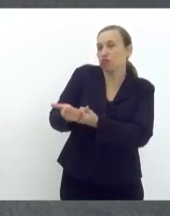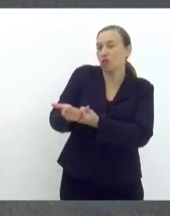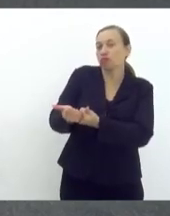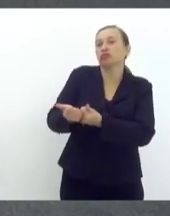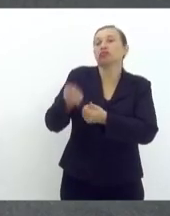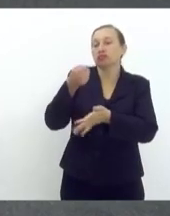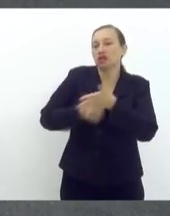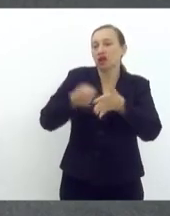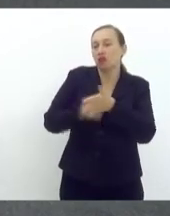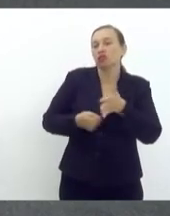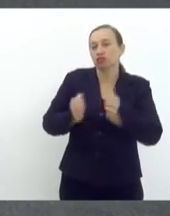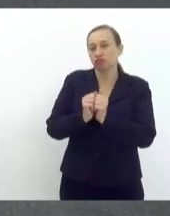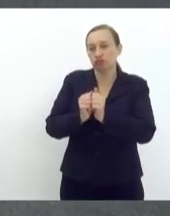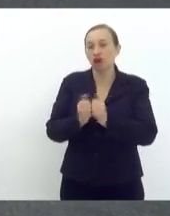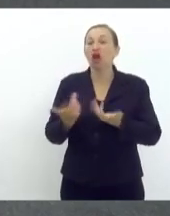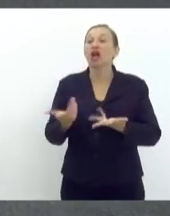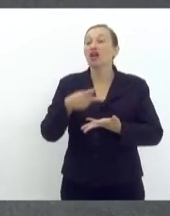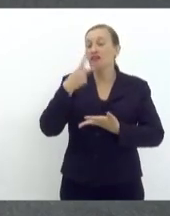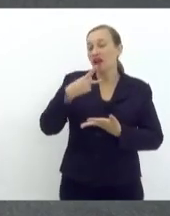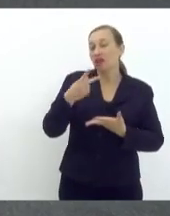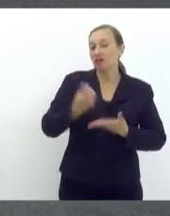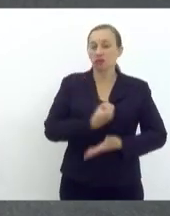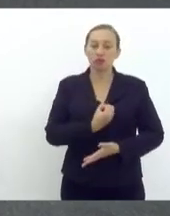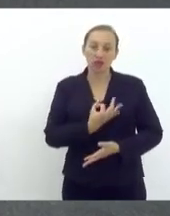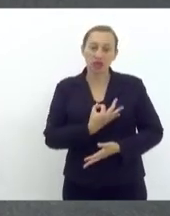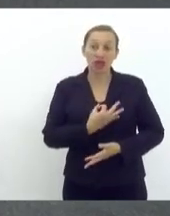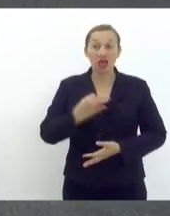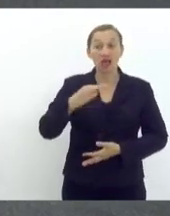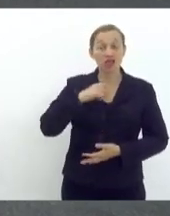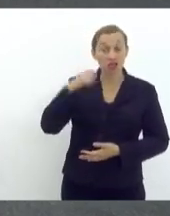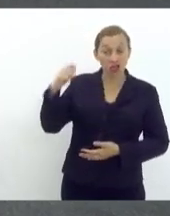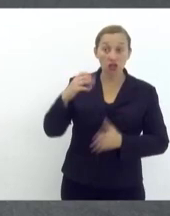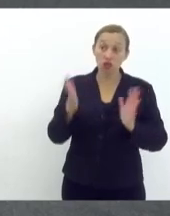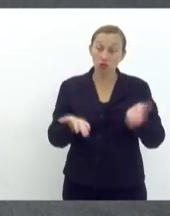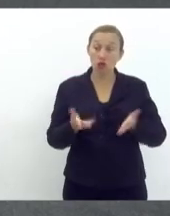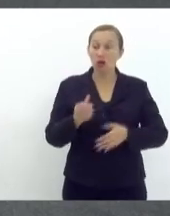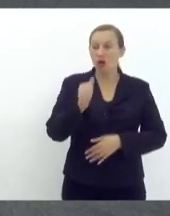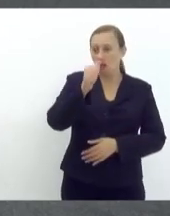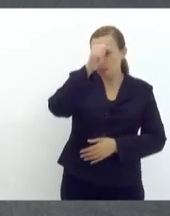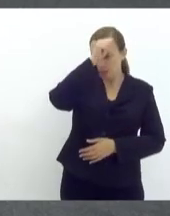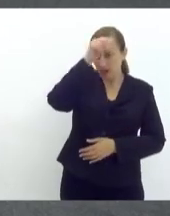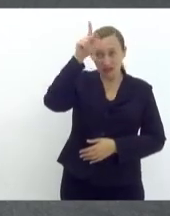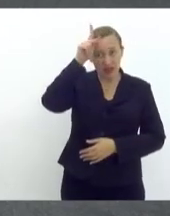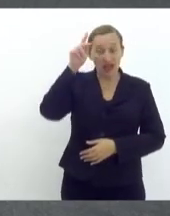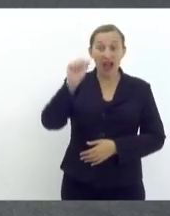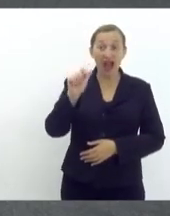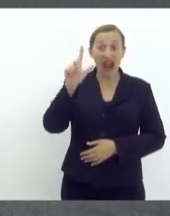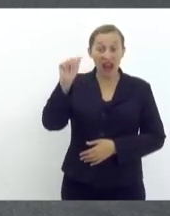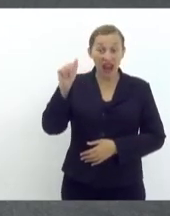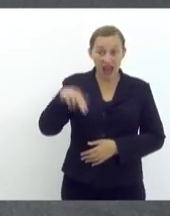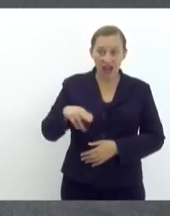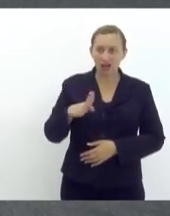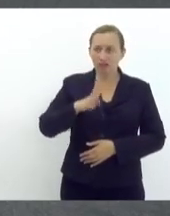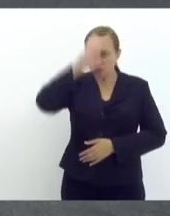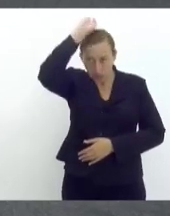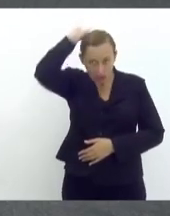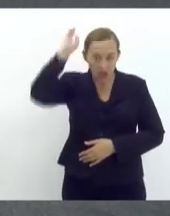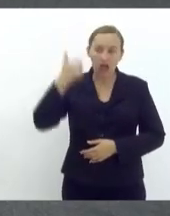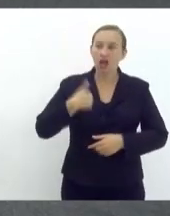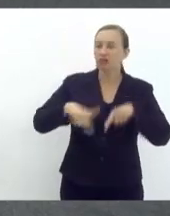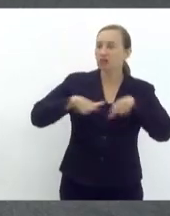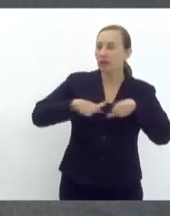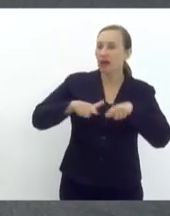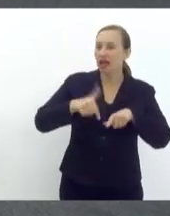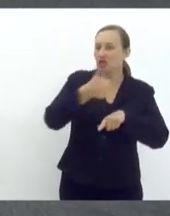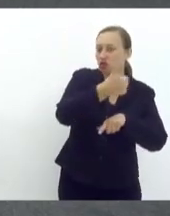juntamente com a senhora e falando sobre a medalha hoje vem falar sobre medalha sobre Prefeito la bombeiro no qual time prazer de trabalhar de